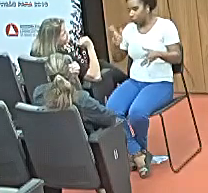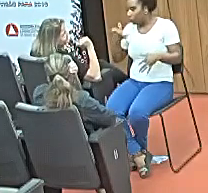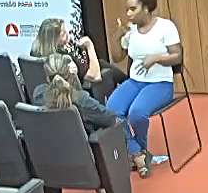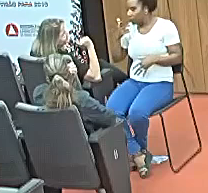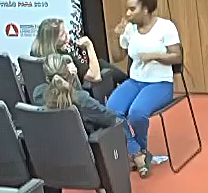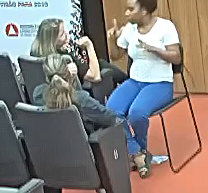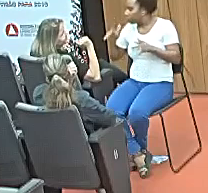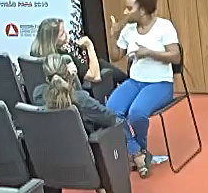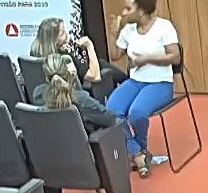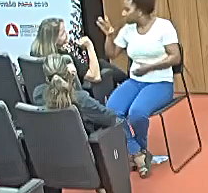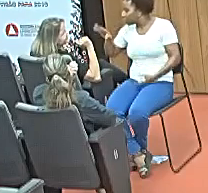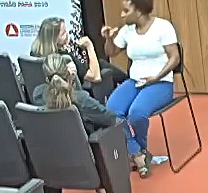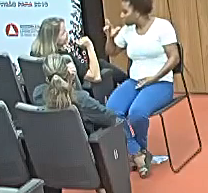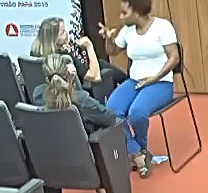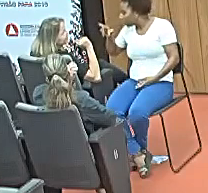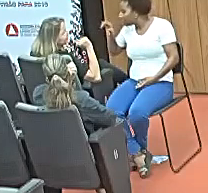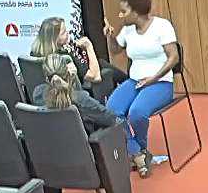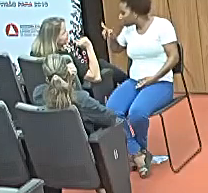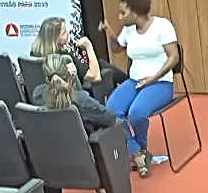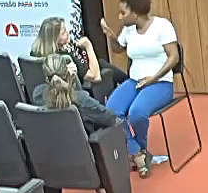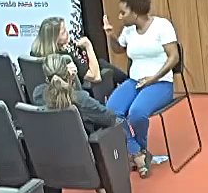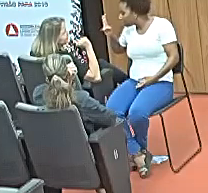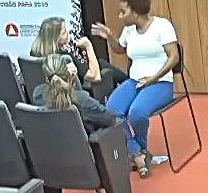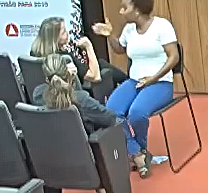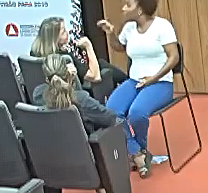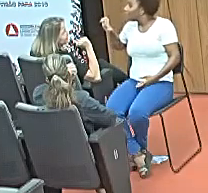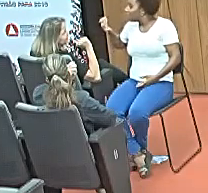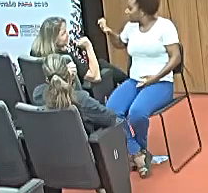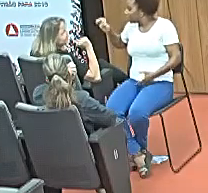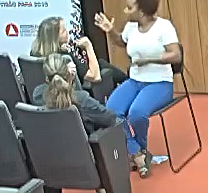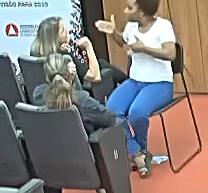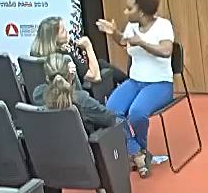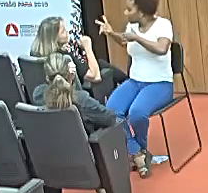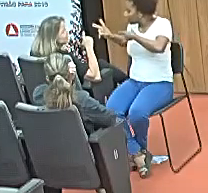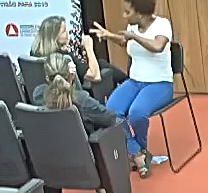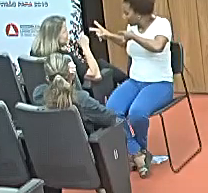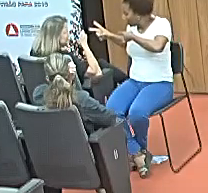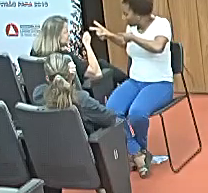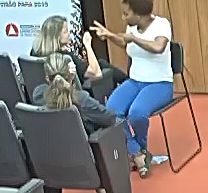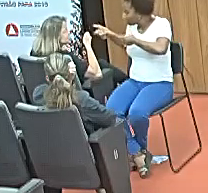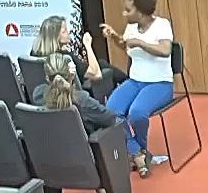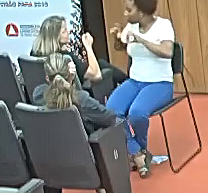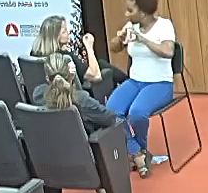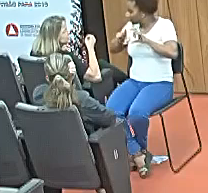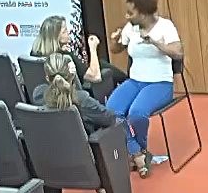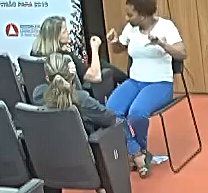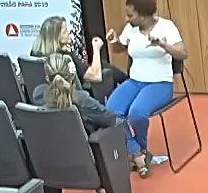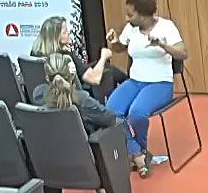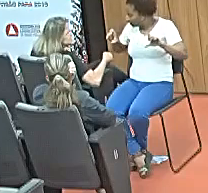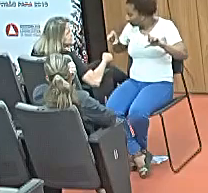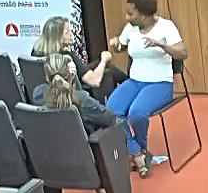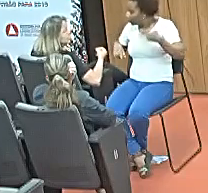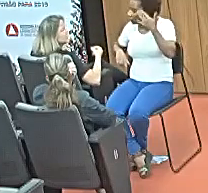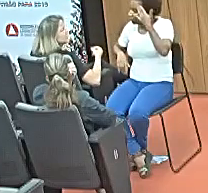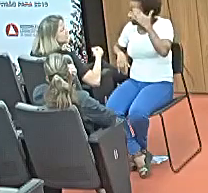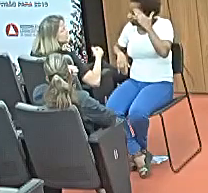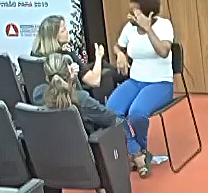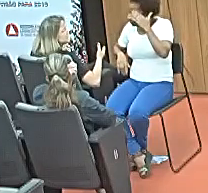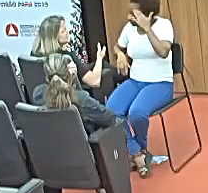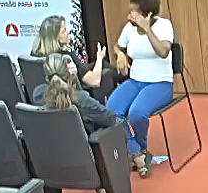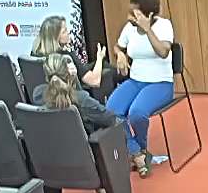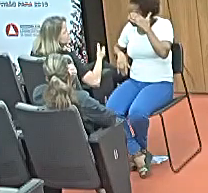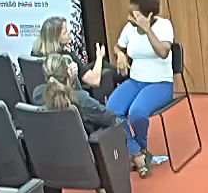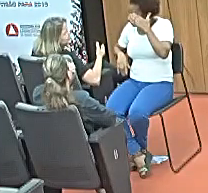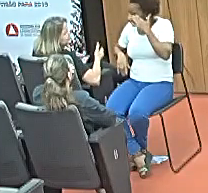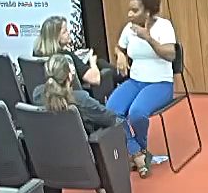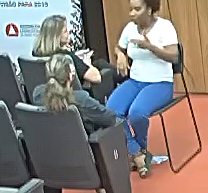poder da comissão de participação popular e participem de maneira efetiva nesse processo é é nós os